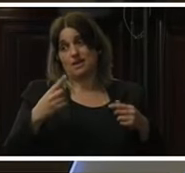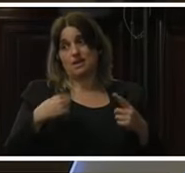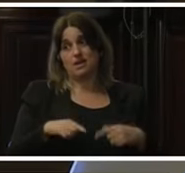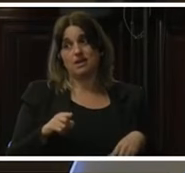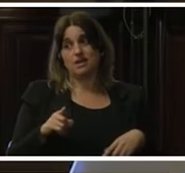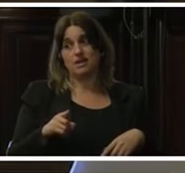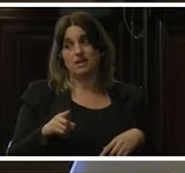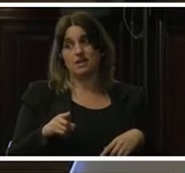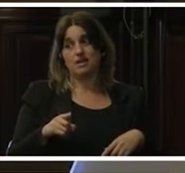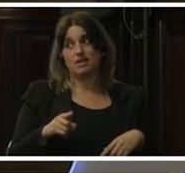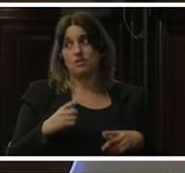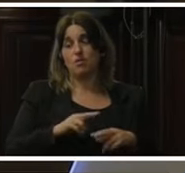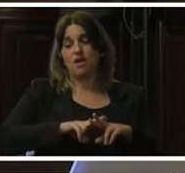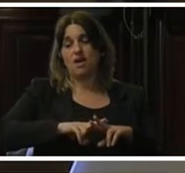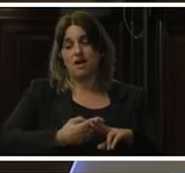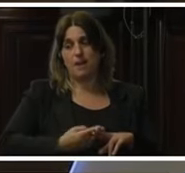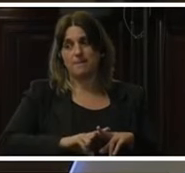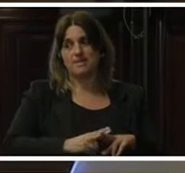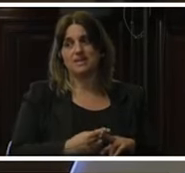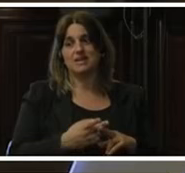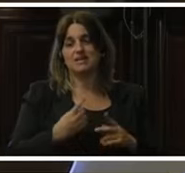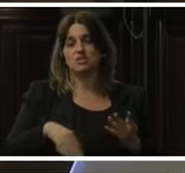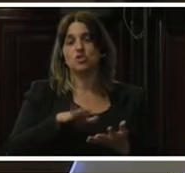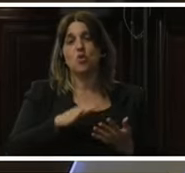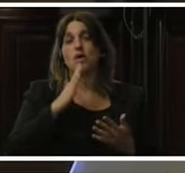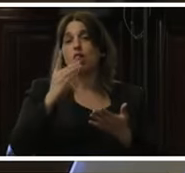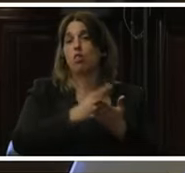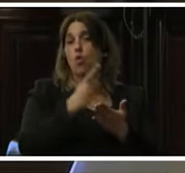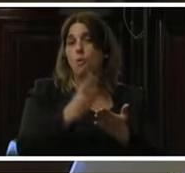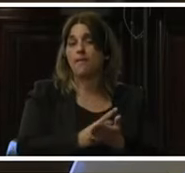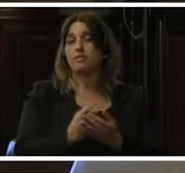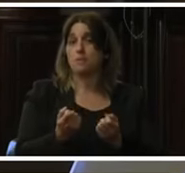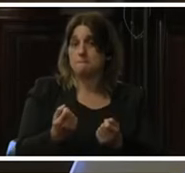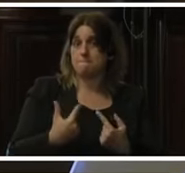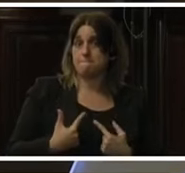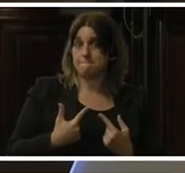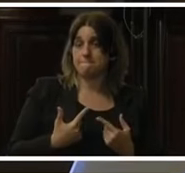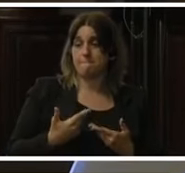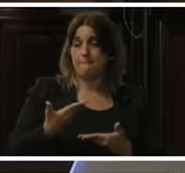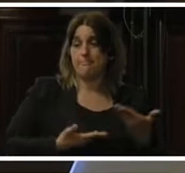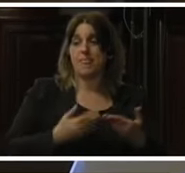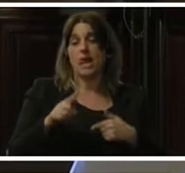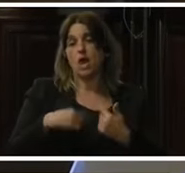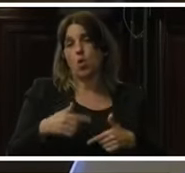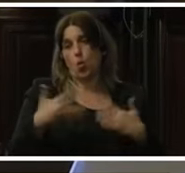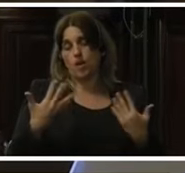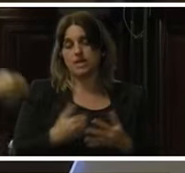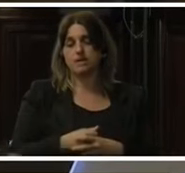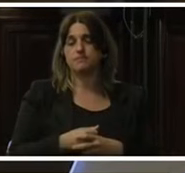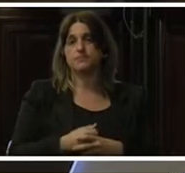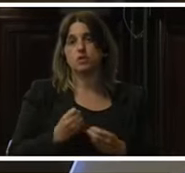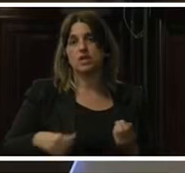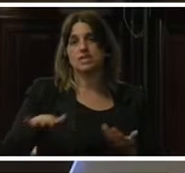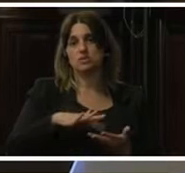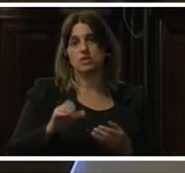o documento que foi entregue e qualquer outro pleito o questionamento feito tanto na sociedade civil como pela comissão entre